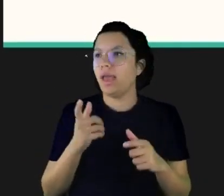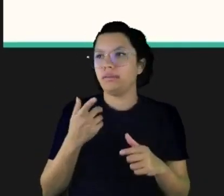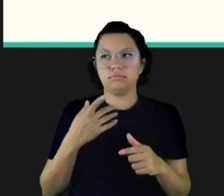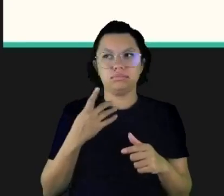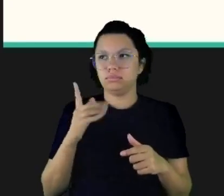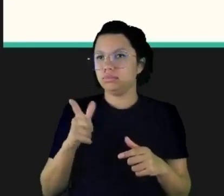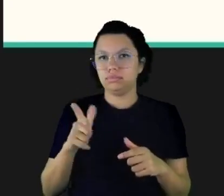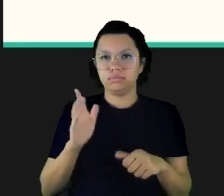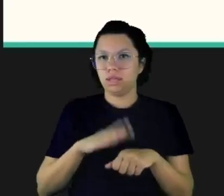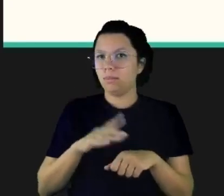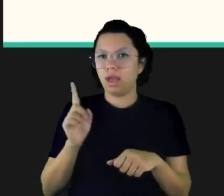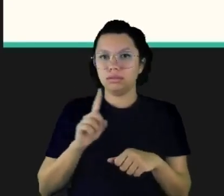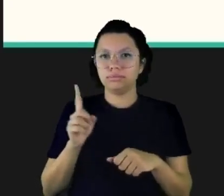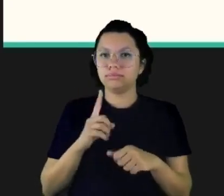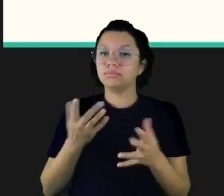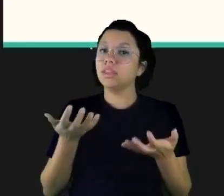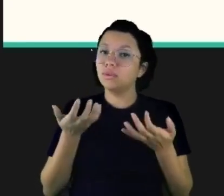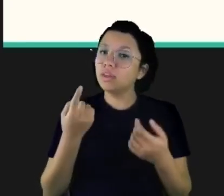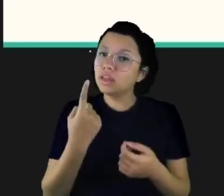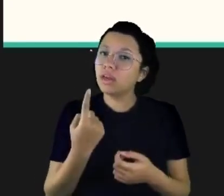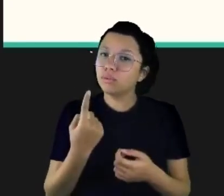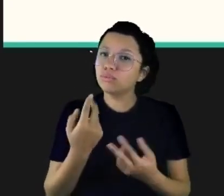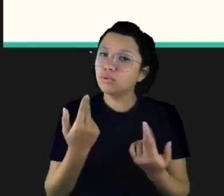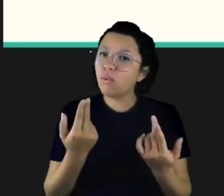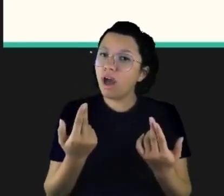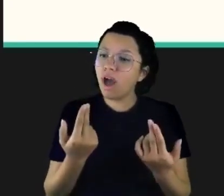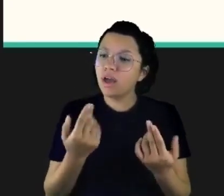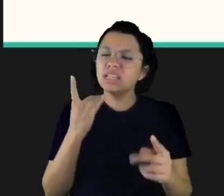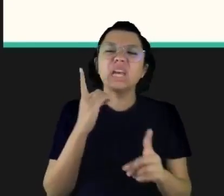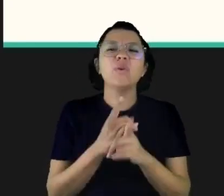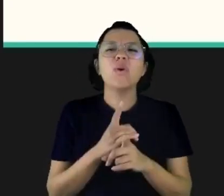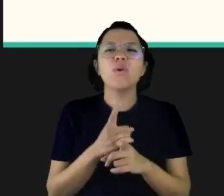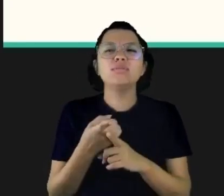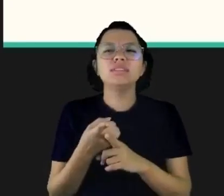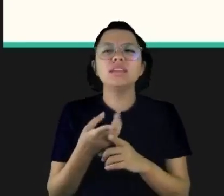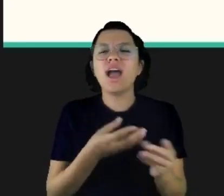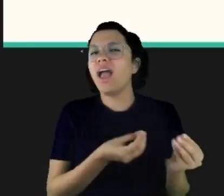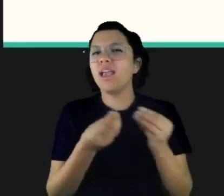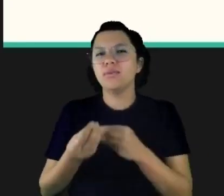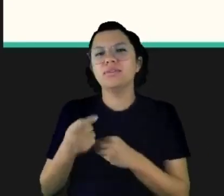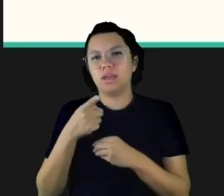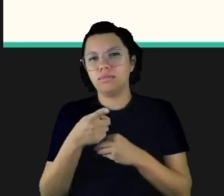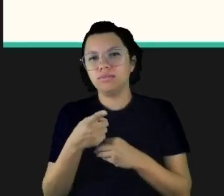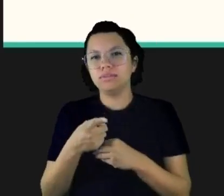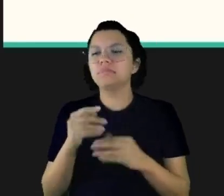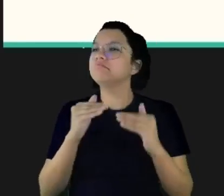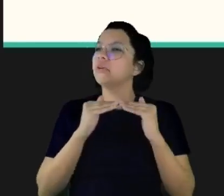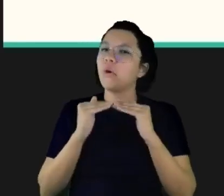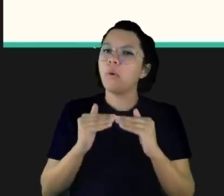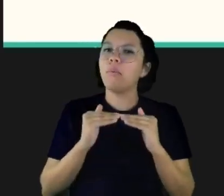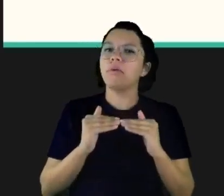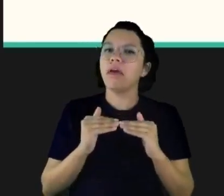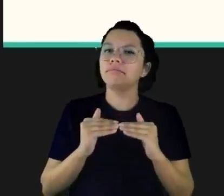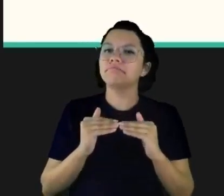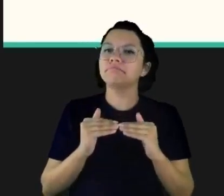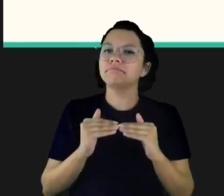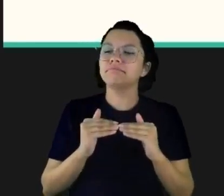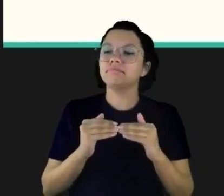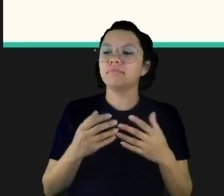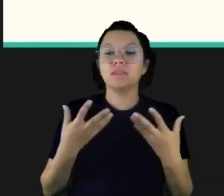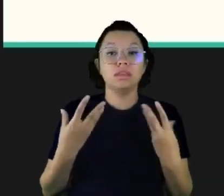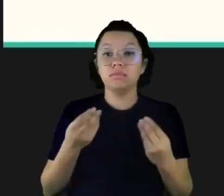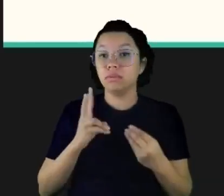eu gostaria de ter um desse. Se eu achar um nos Estados Unidos, eu trago para você. Falei, combinado. E vamos tocando a